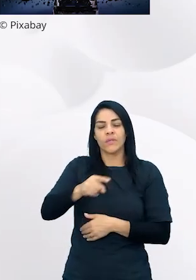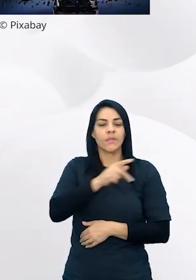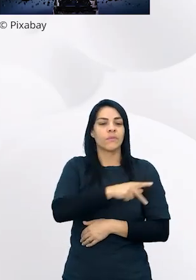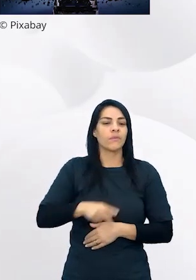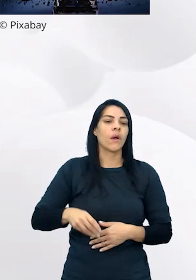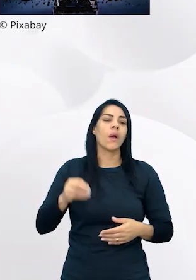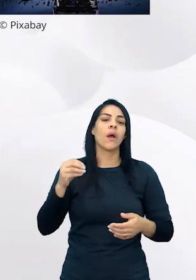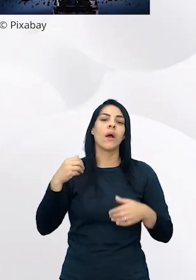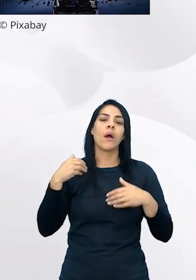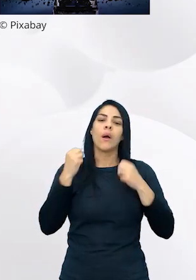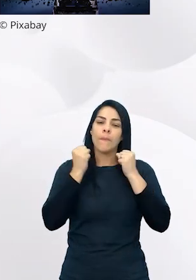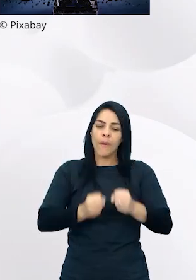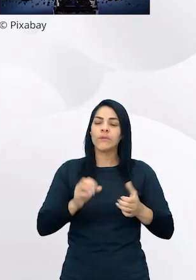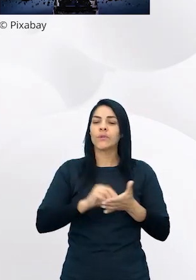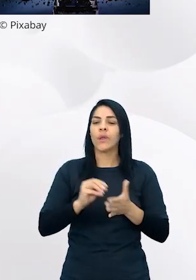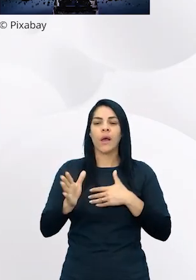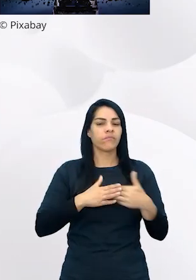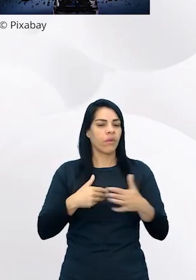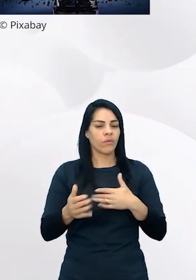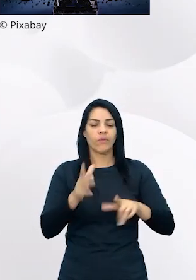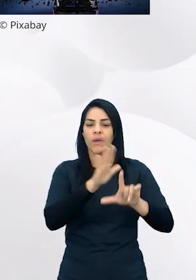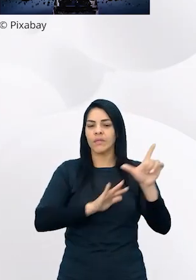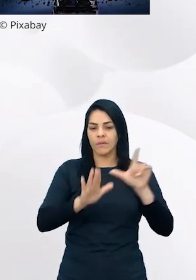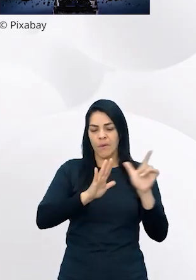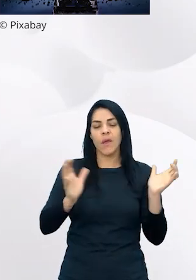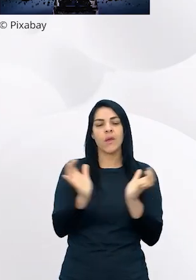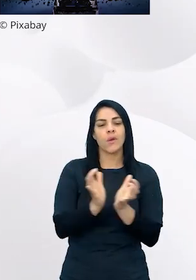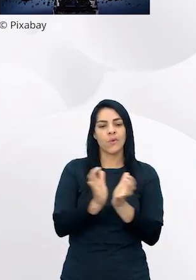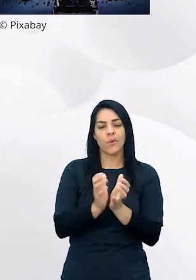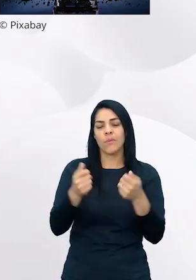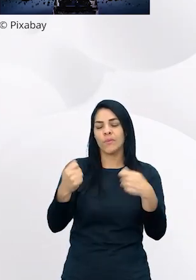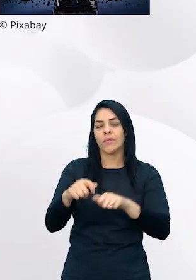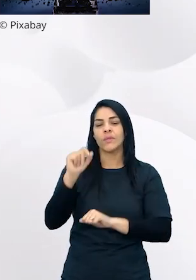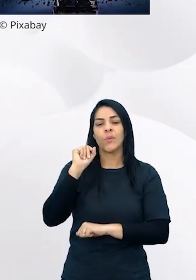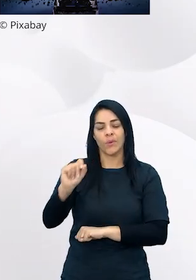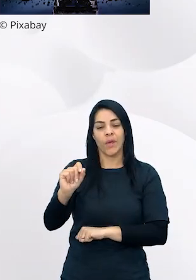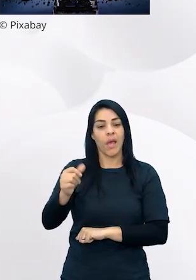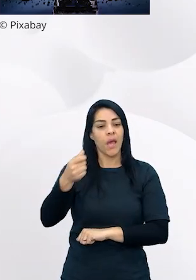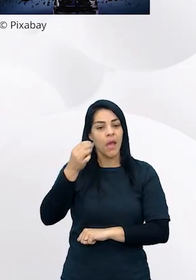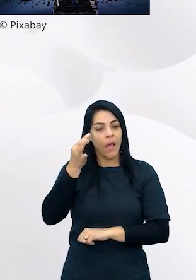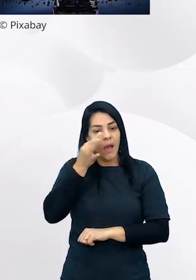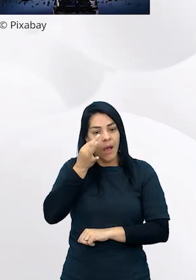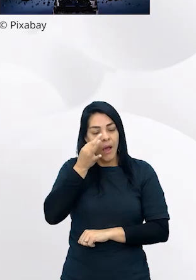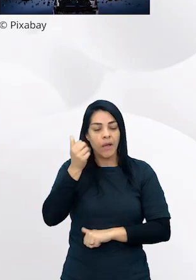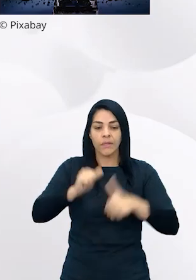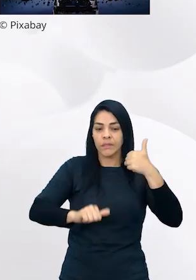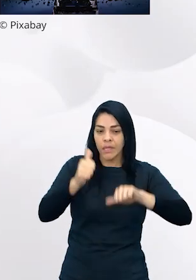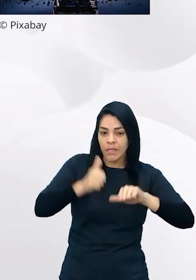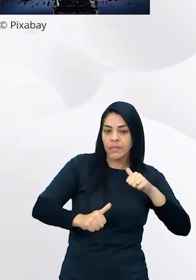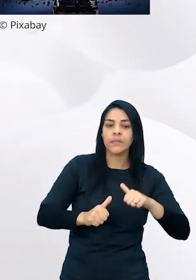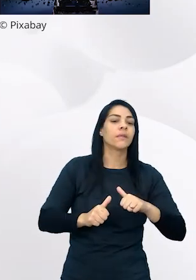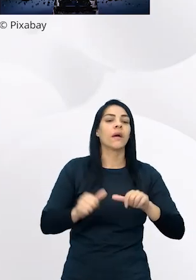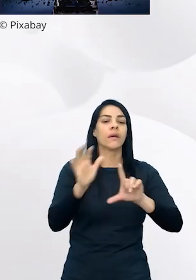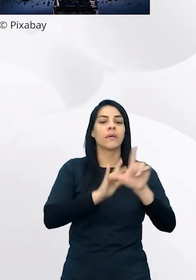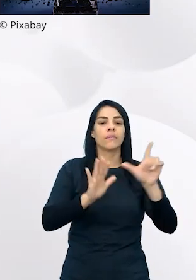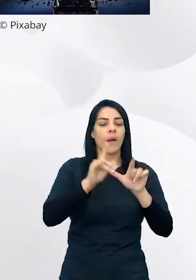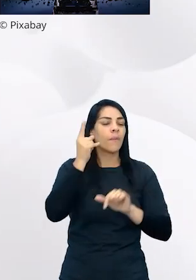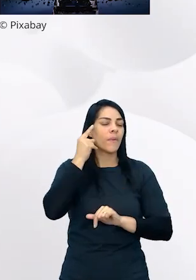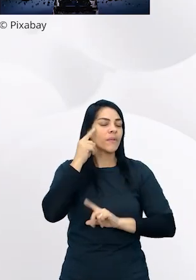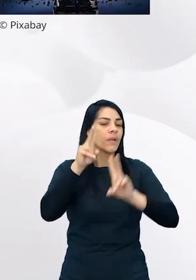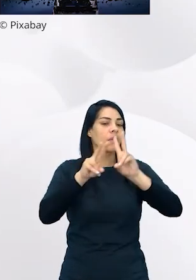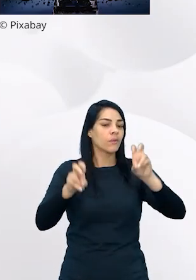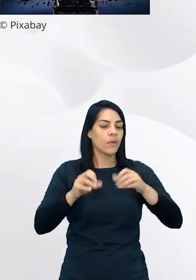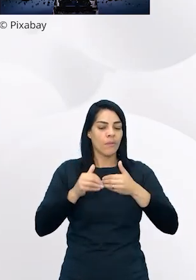escolher qualquer imagem. E eles, em grupo, eles devem analisar essa imagem. E após isso, eles devem pensar num tema e, a